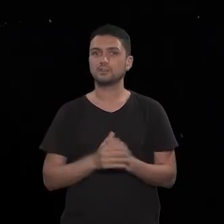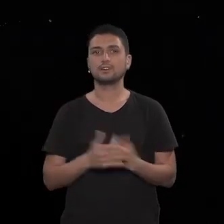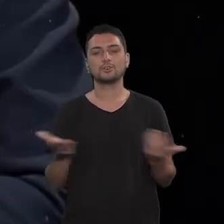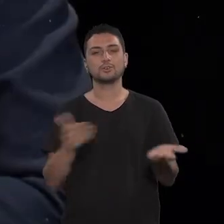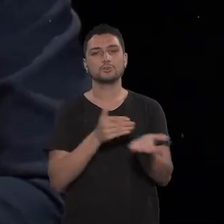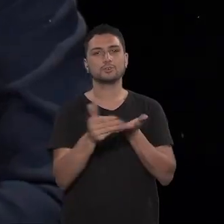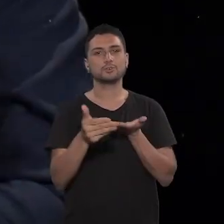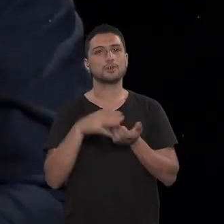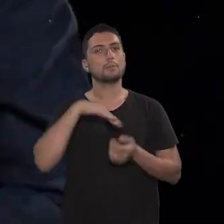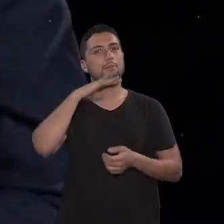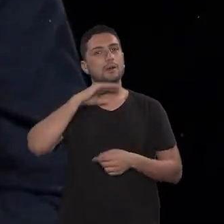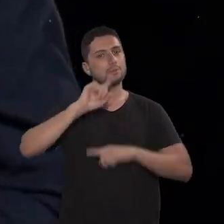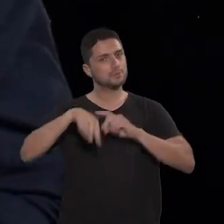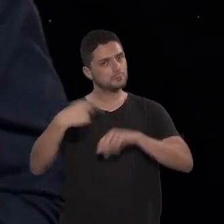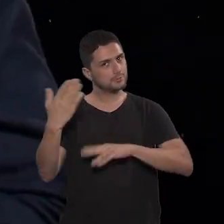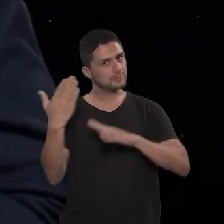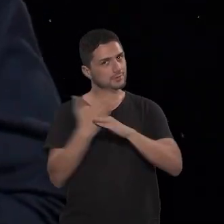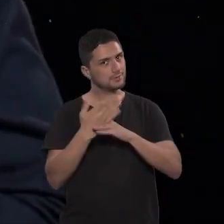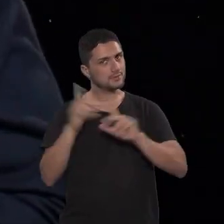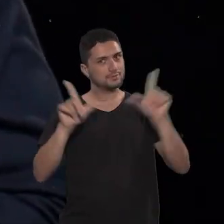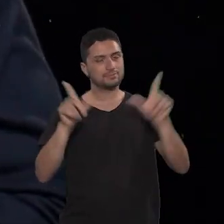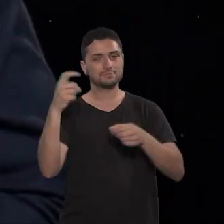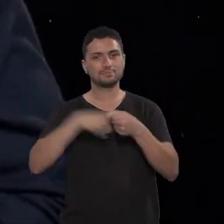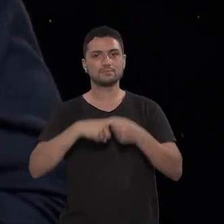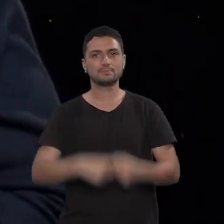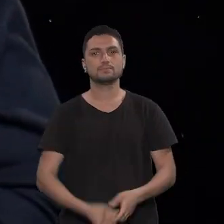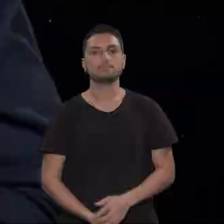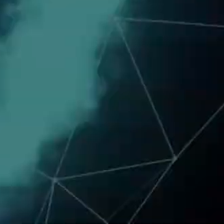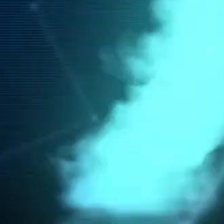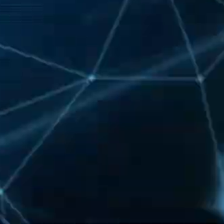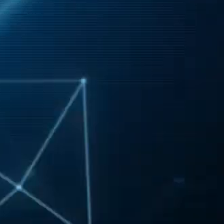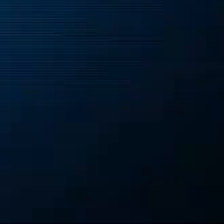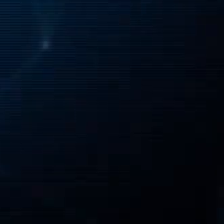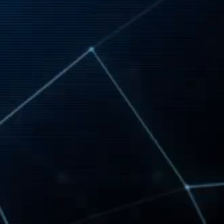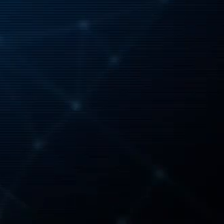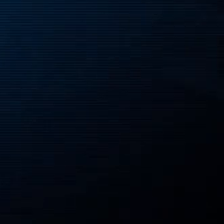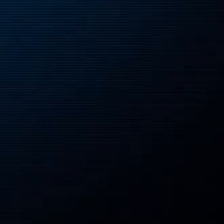Zurique. E aí conheci essa galera aí. E nós vamos prosseguir com esse papo depois do intervalo.